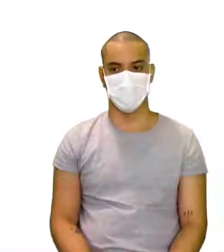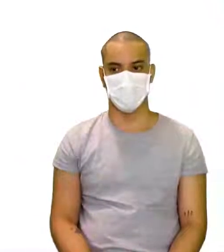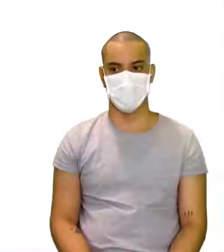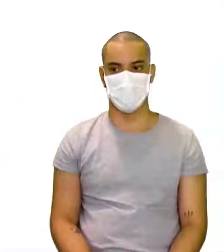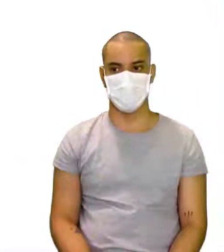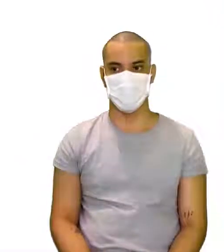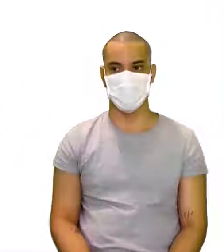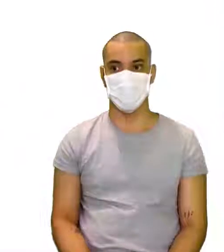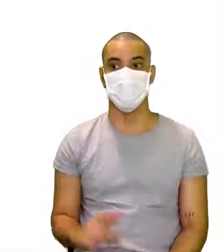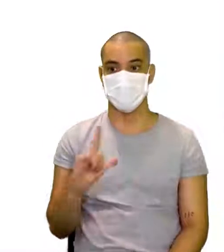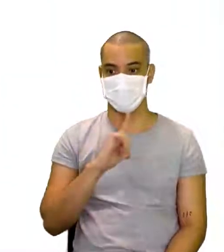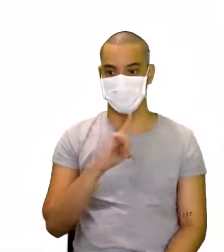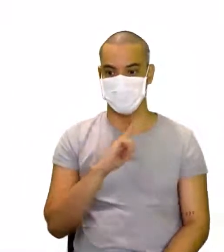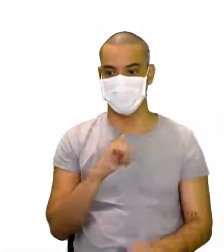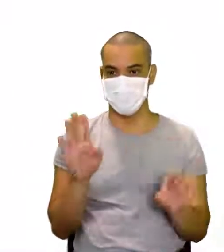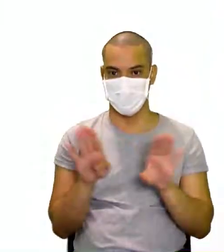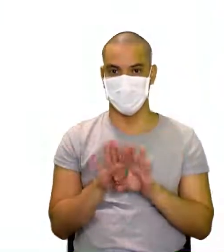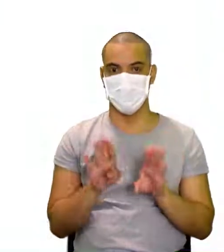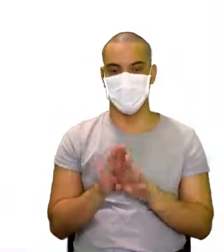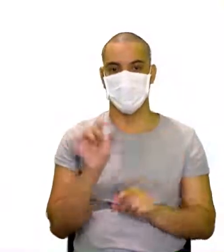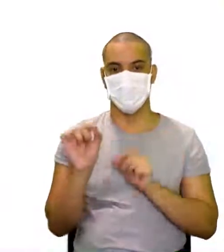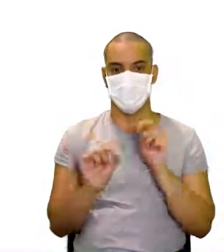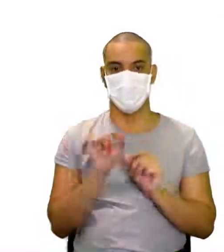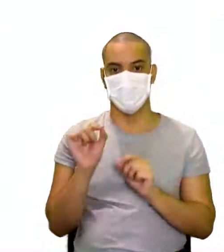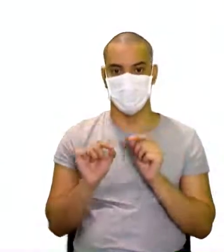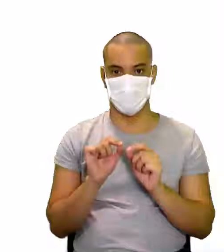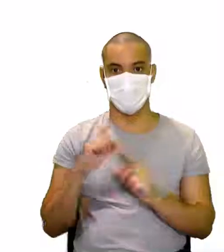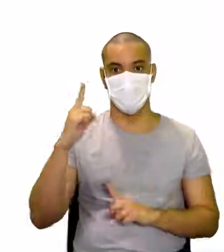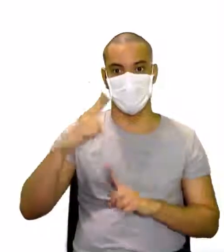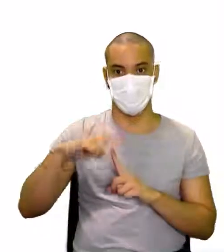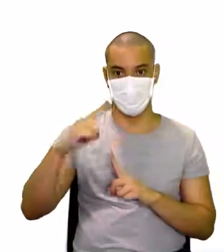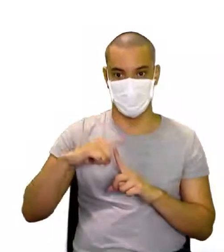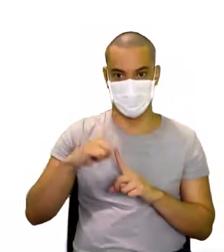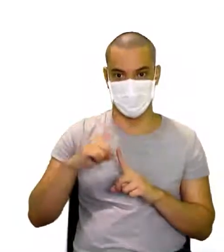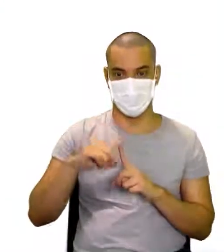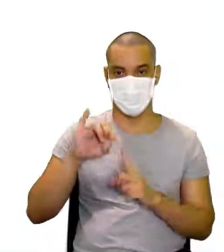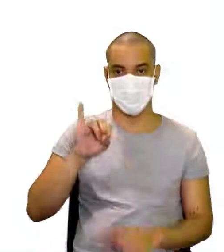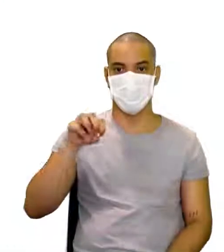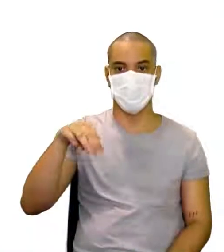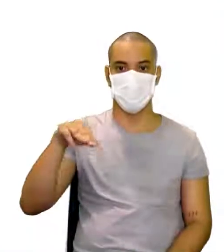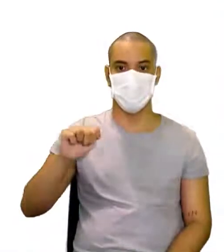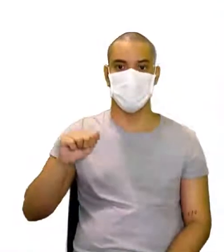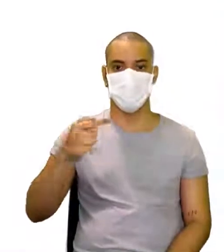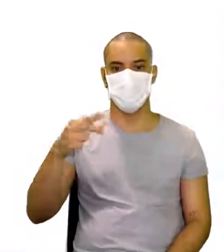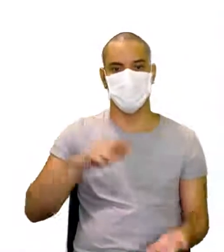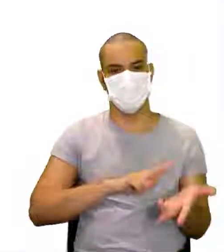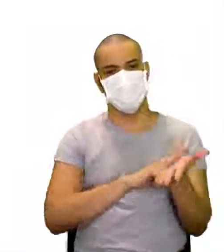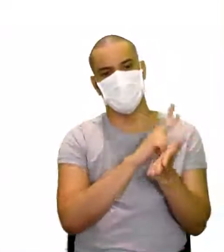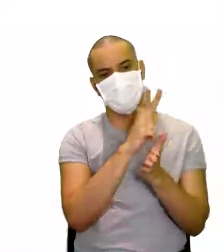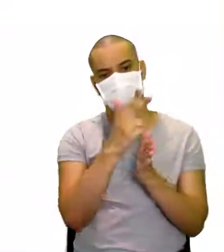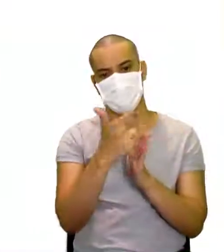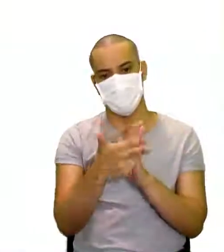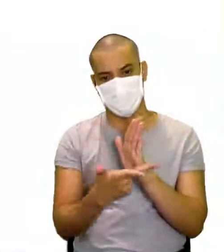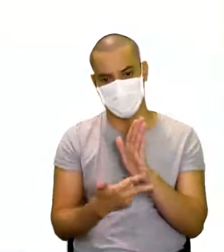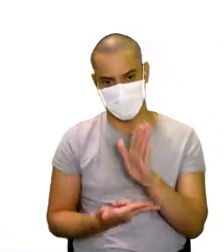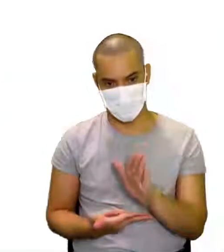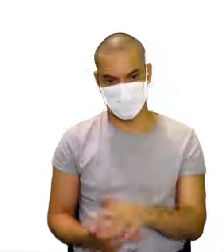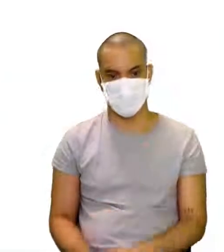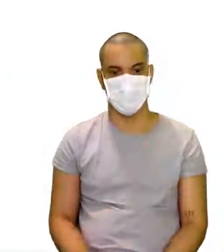aqui nós temos também que nós temos vários tipos de ímã, tá, pessoal? Então, se eu tenho